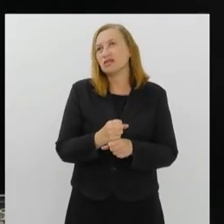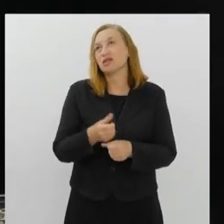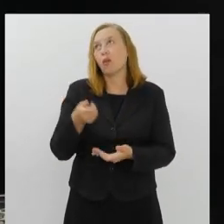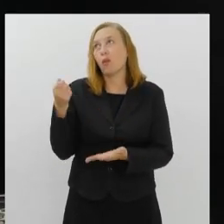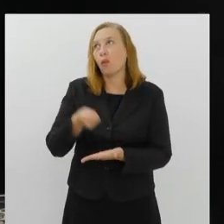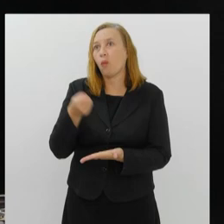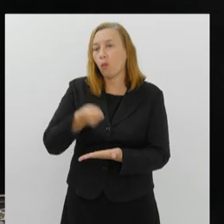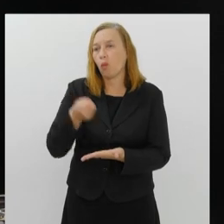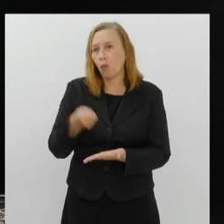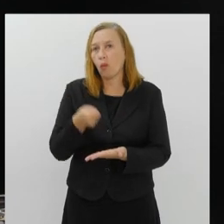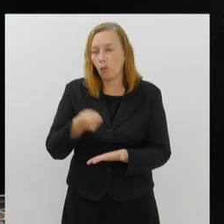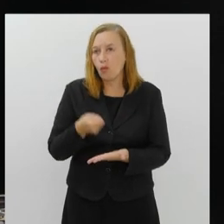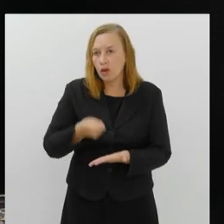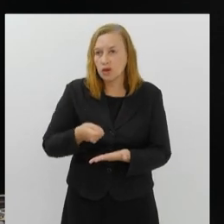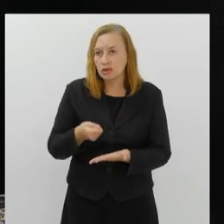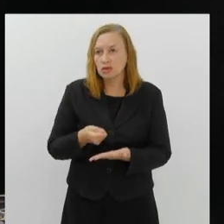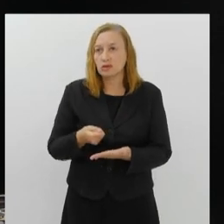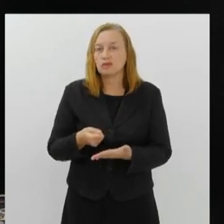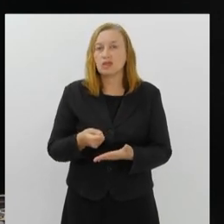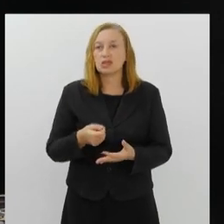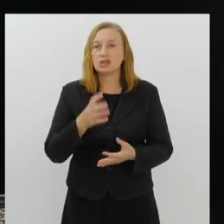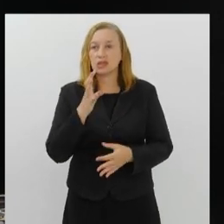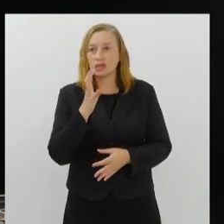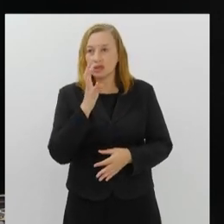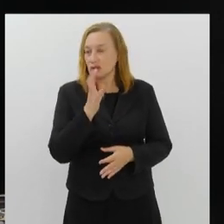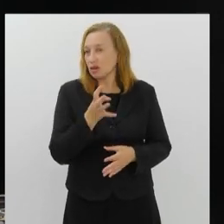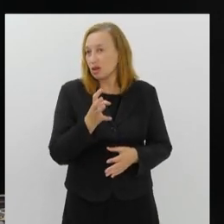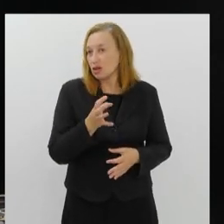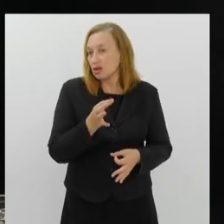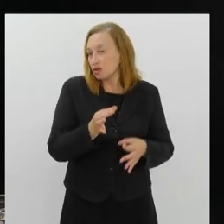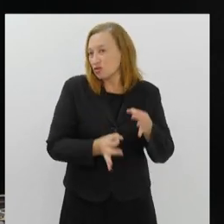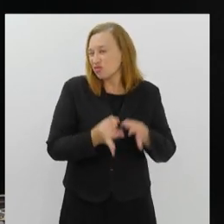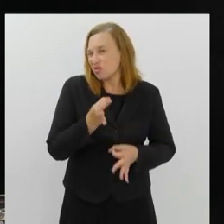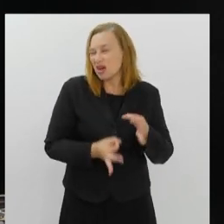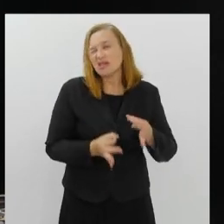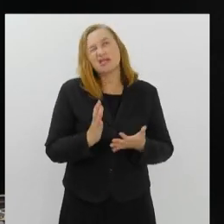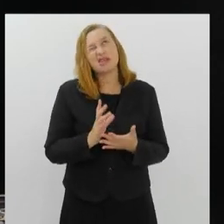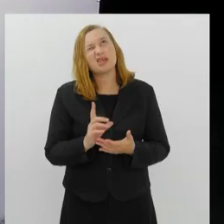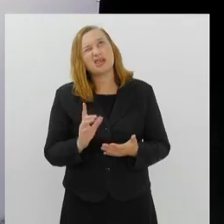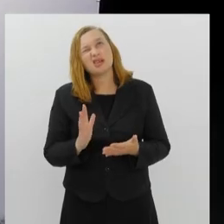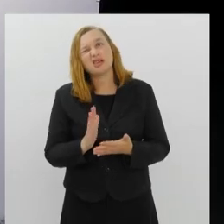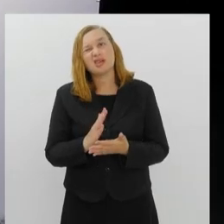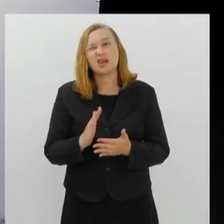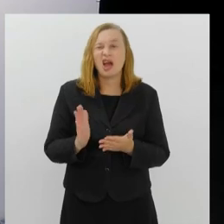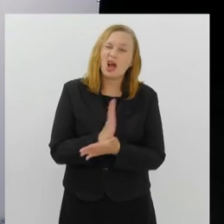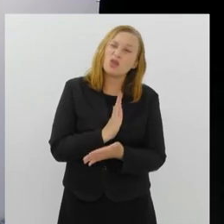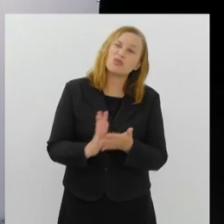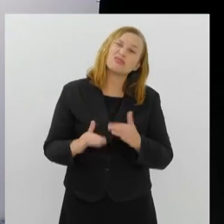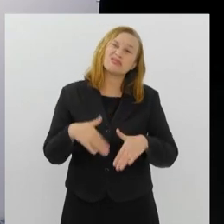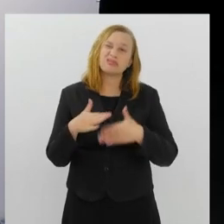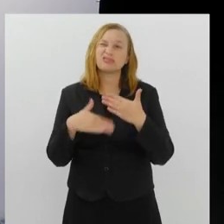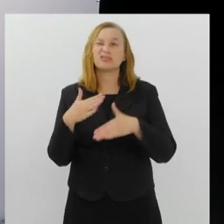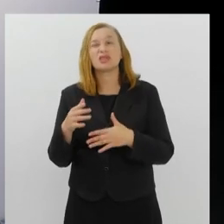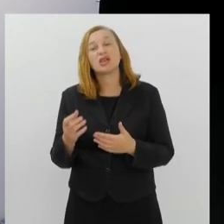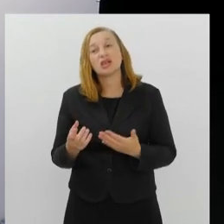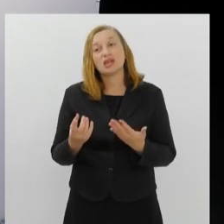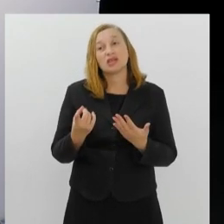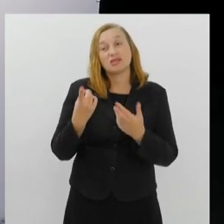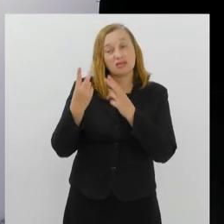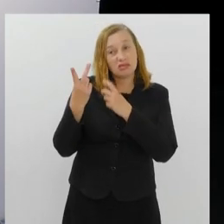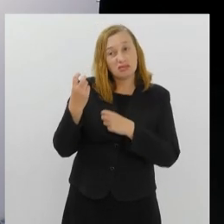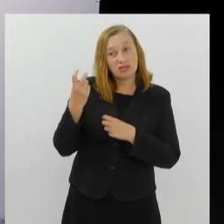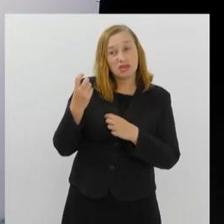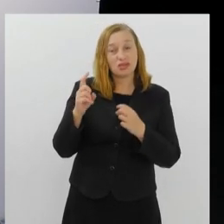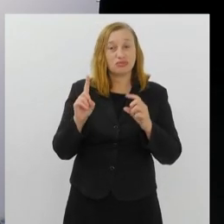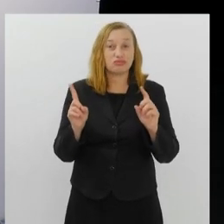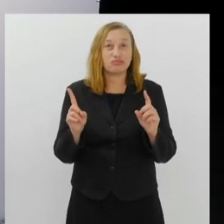ser obrigatória, a coreografia vai ser julgada. Então, tem certas evoluções, entre aspas, no carnaval que eu